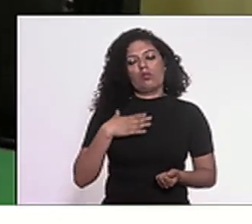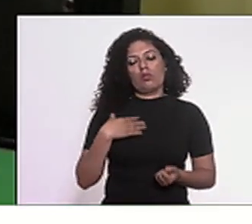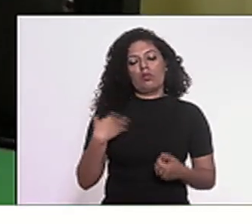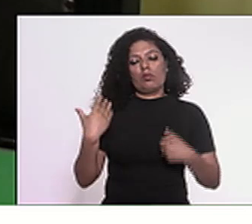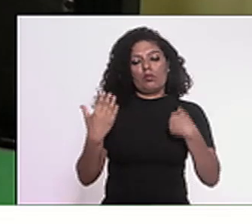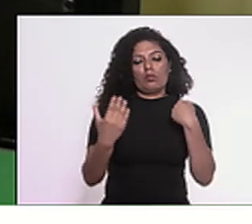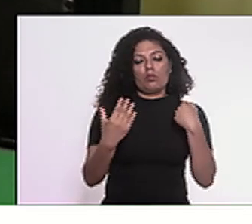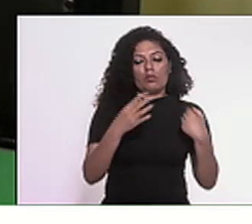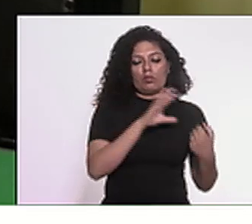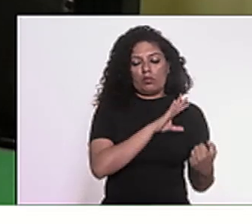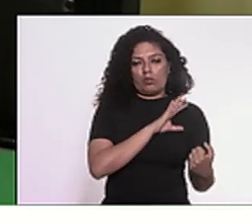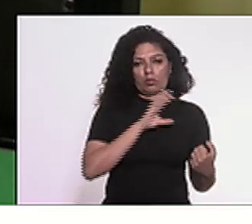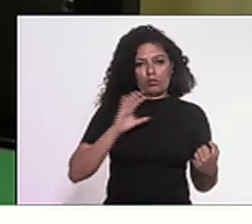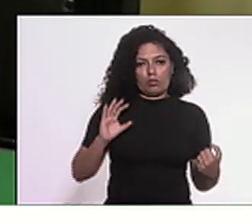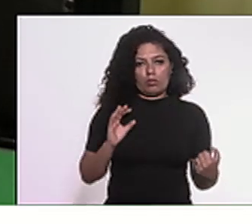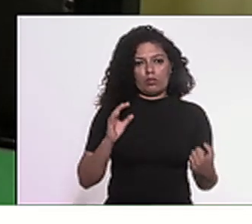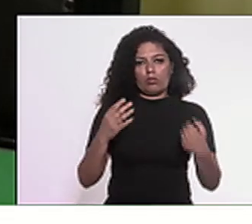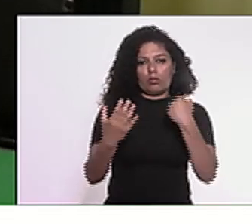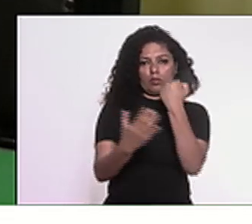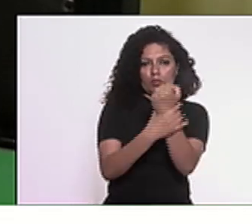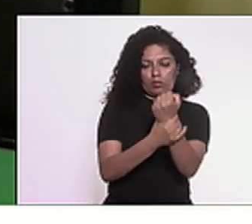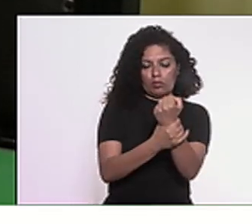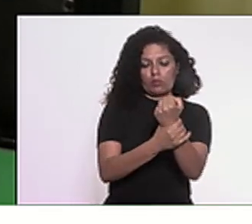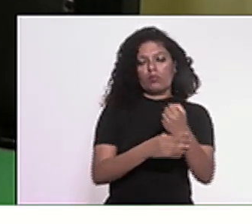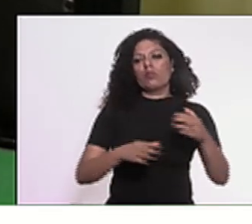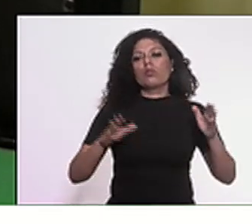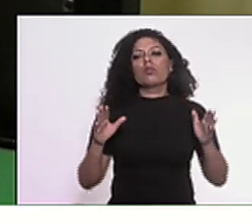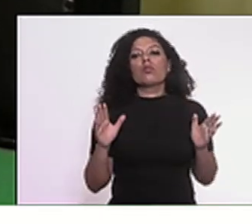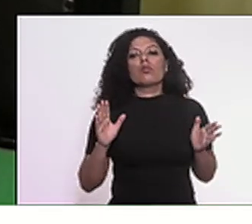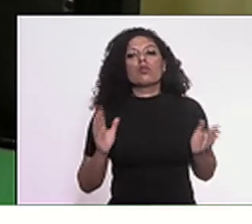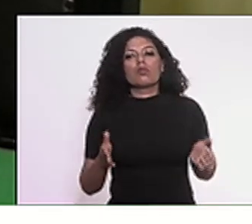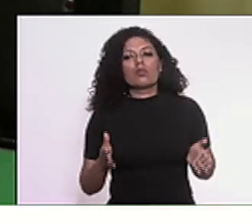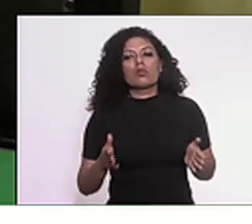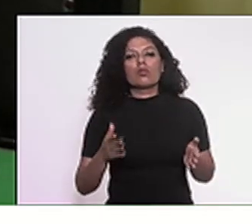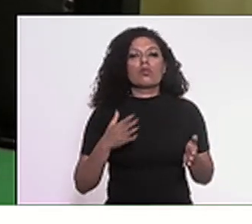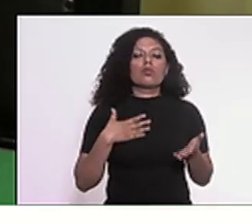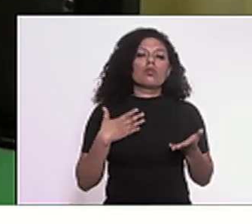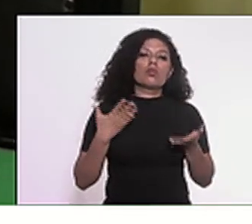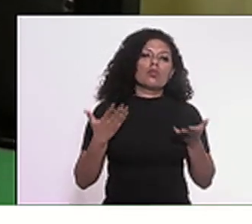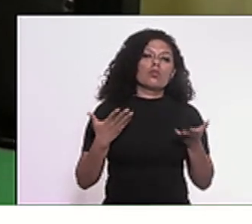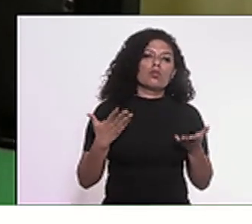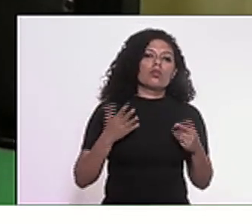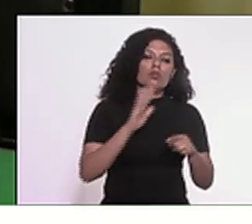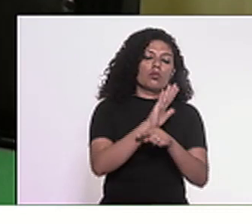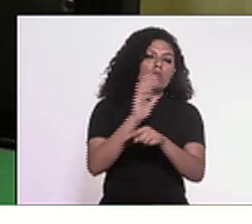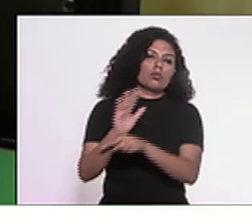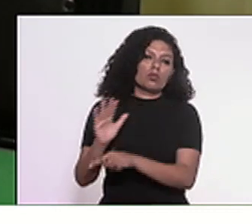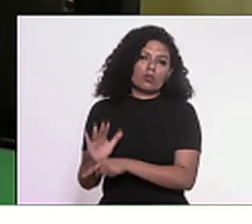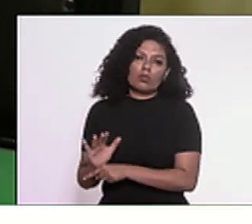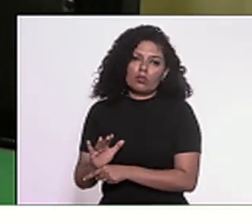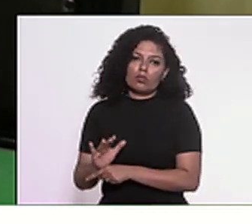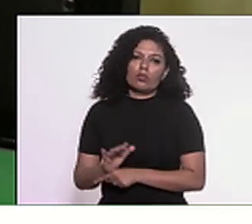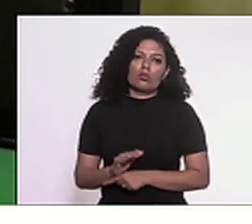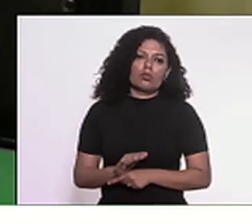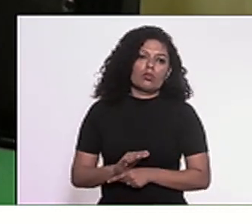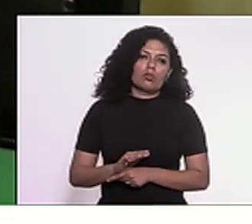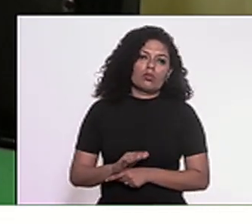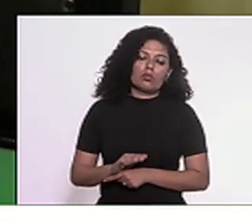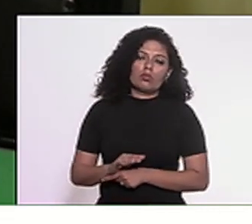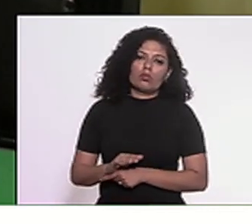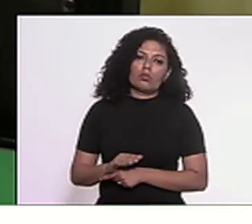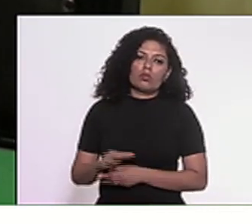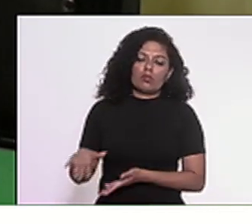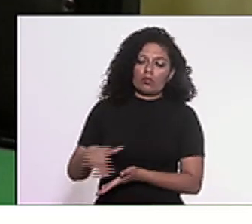e não vejo a hora, com todo carinho e respeito, de tirar da competência das varas de fazenda pública a questão do julgamento dos